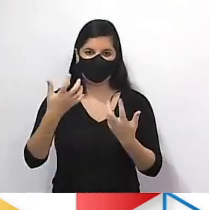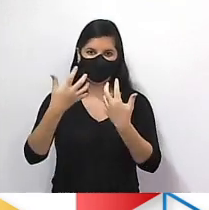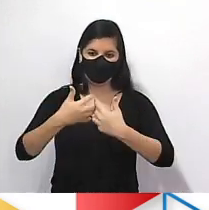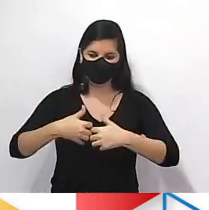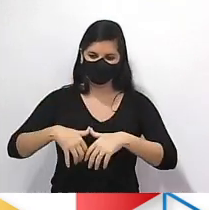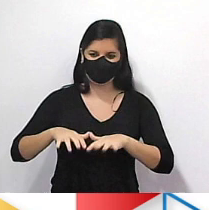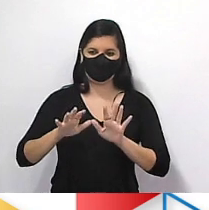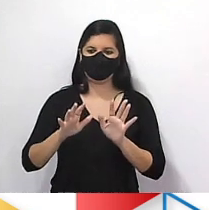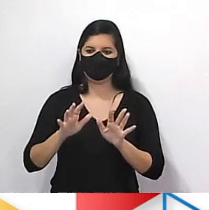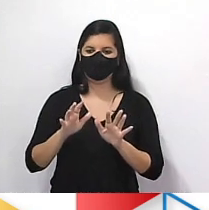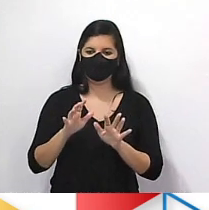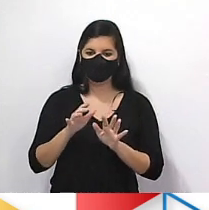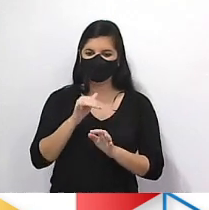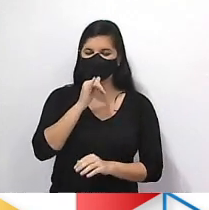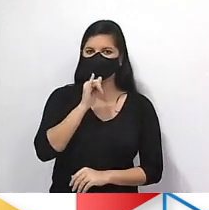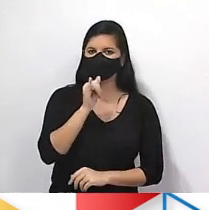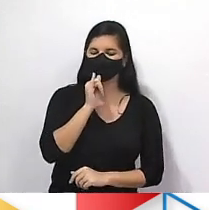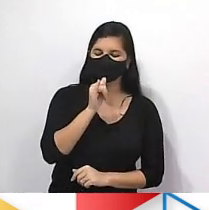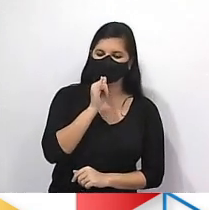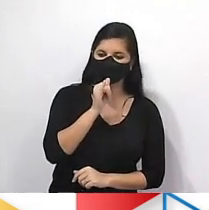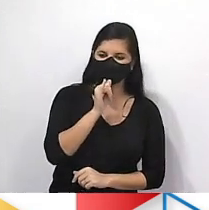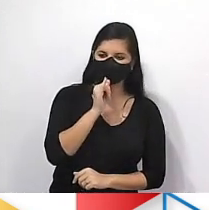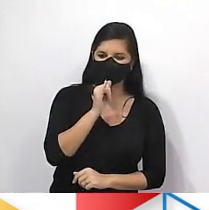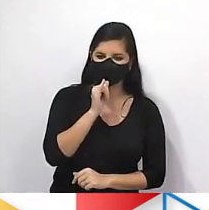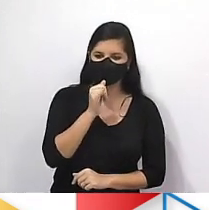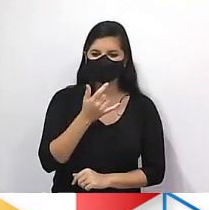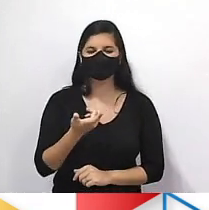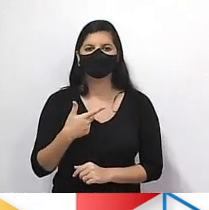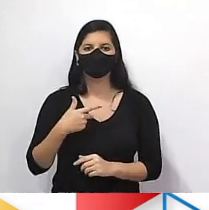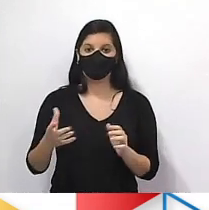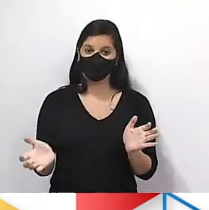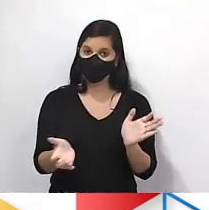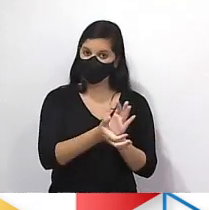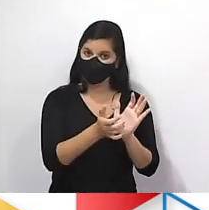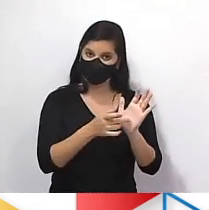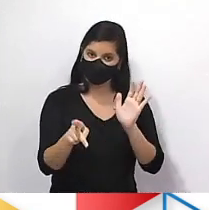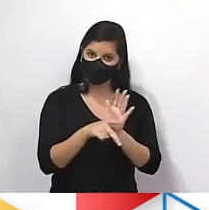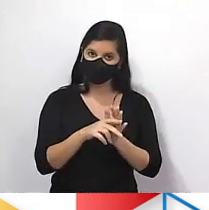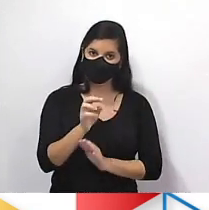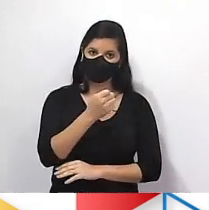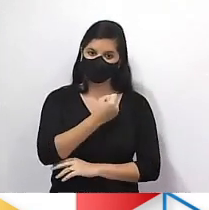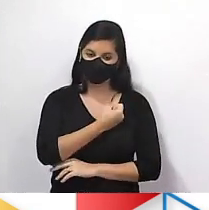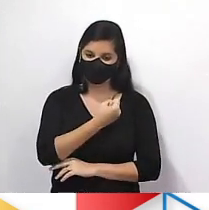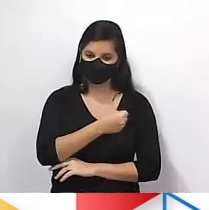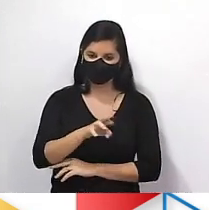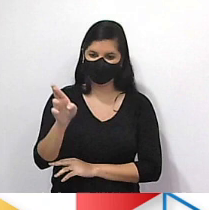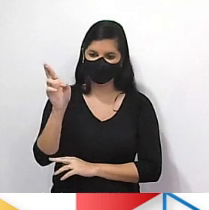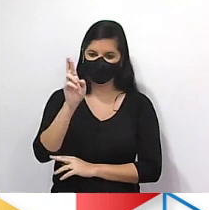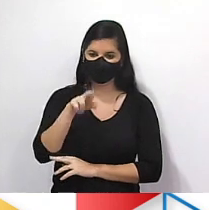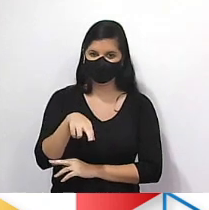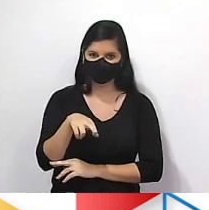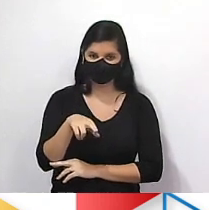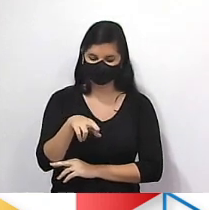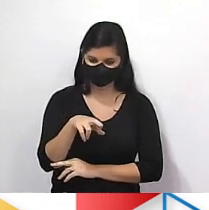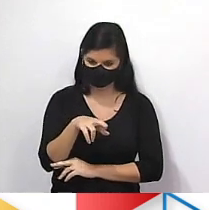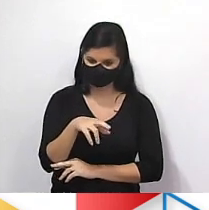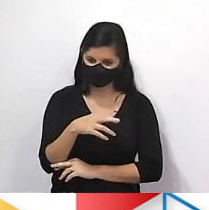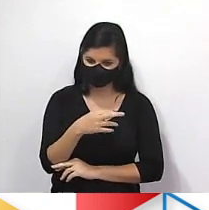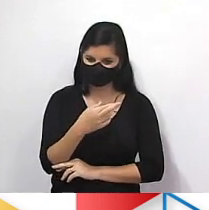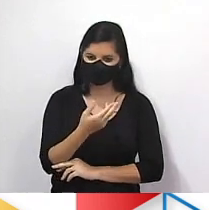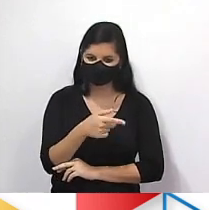ela é formada por números naturais, mas está no conjunto dos números racionais. Não esquece, por favor.